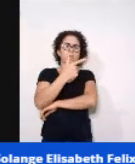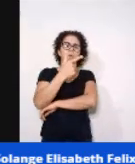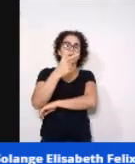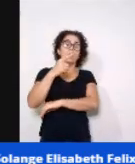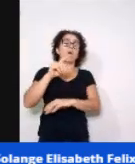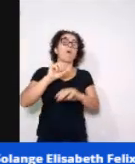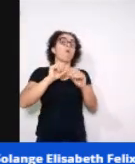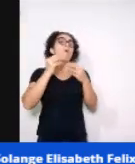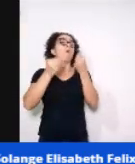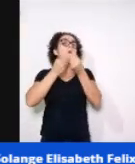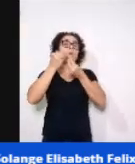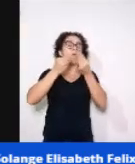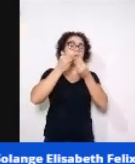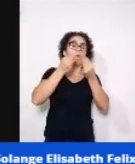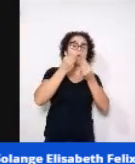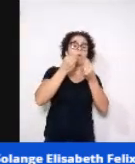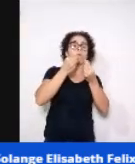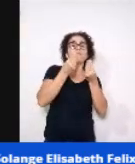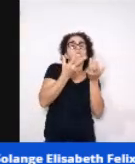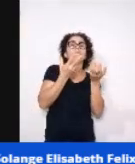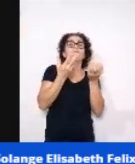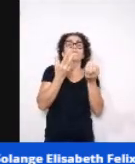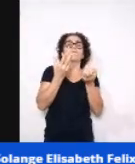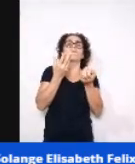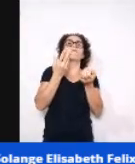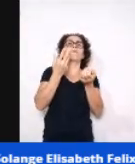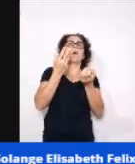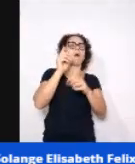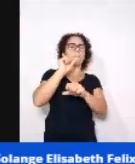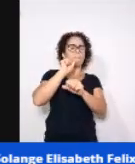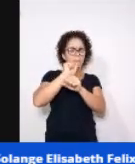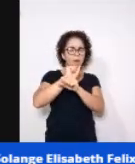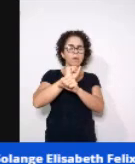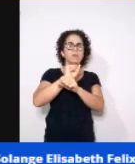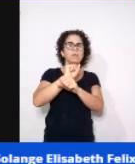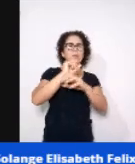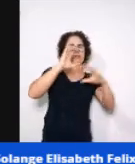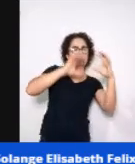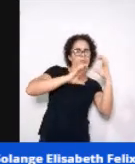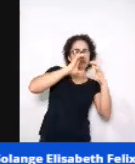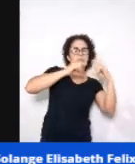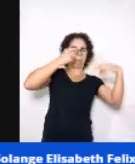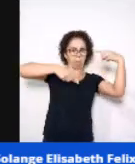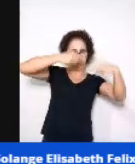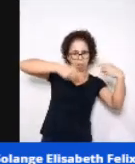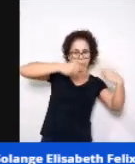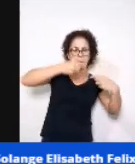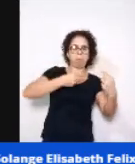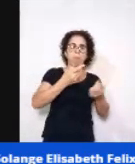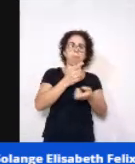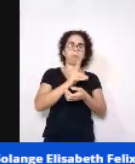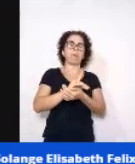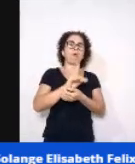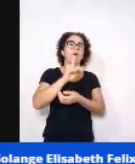como que você desmonta uma pessoa que está gritando com você? Ele está falando assim, você está gritando por